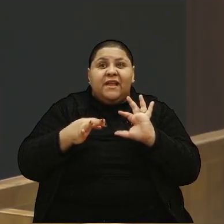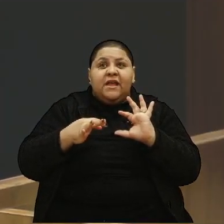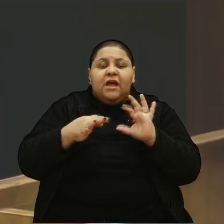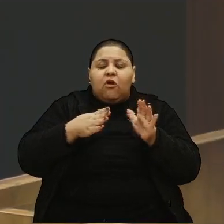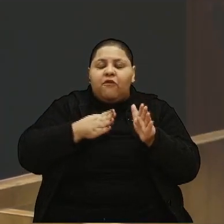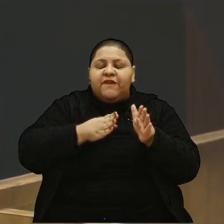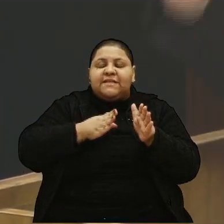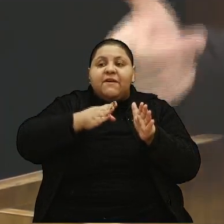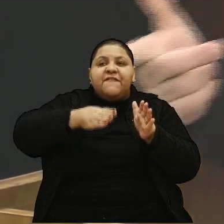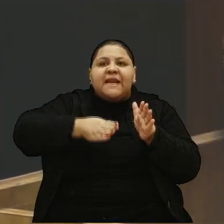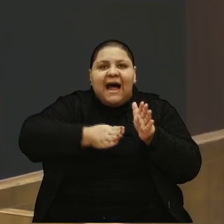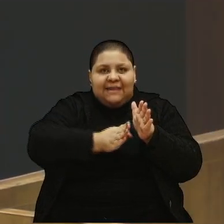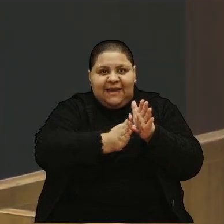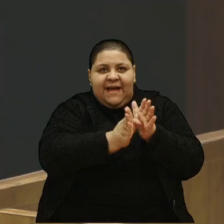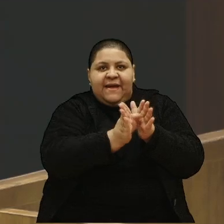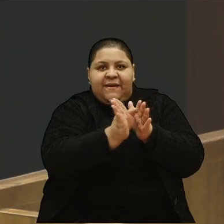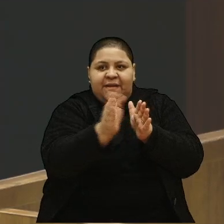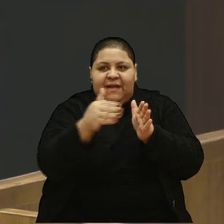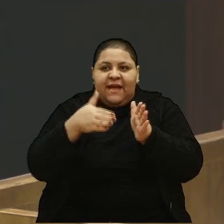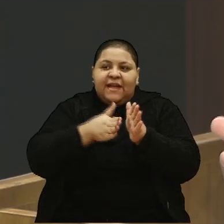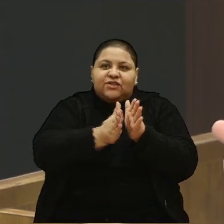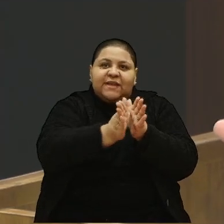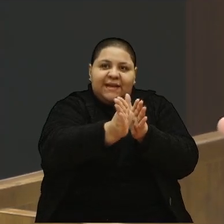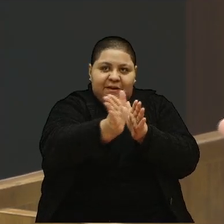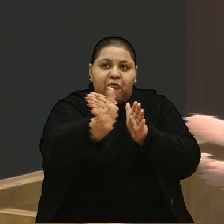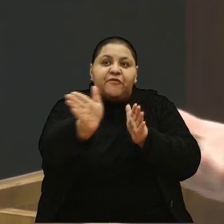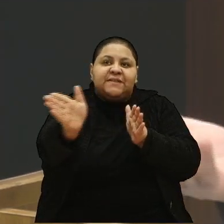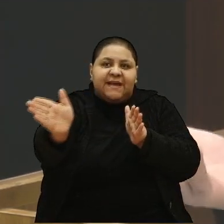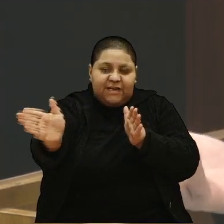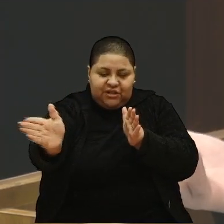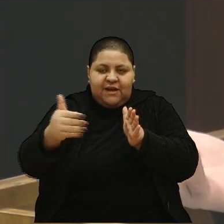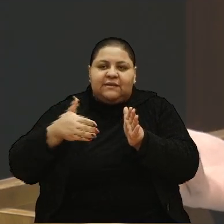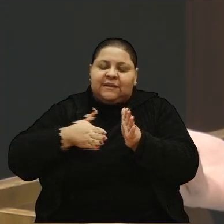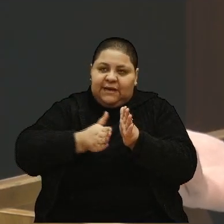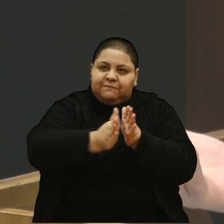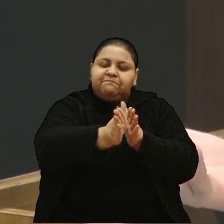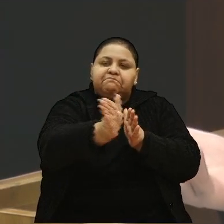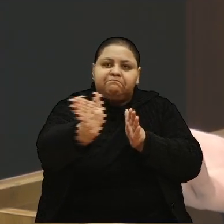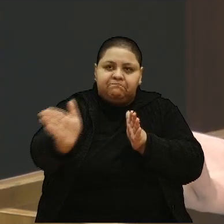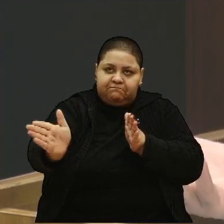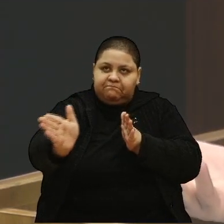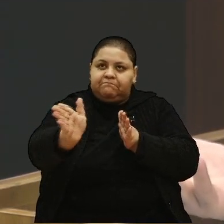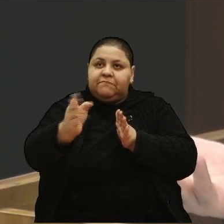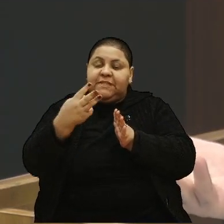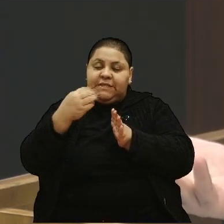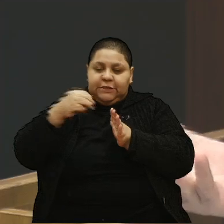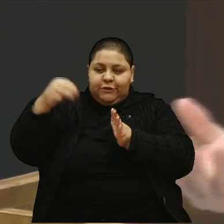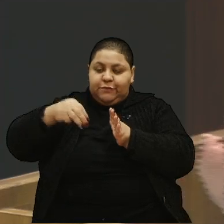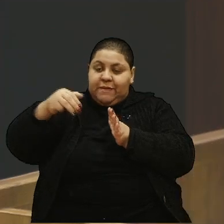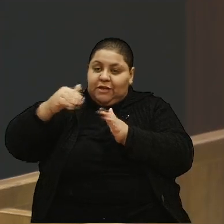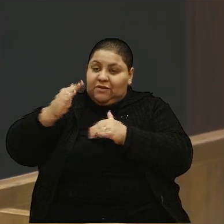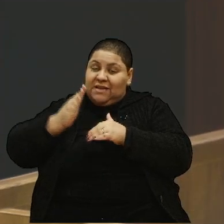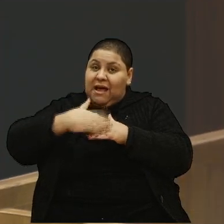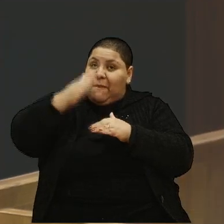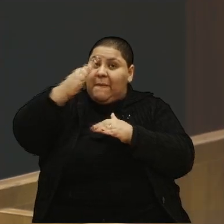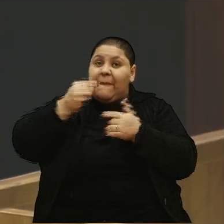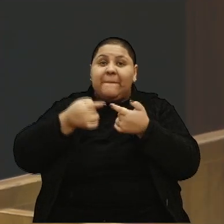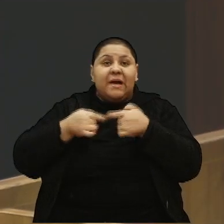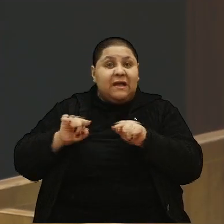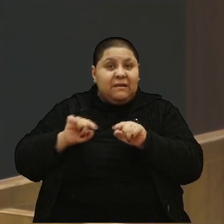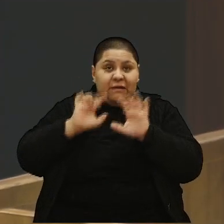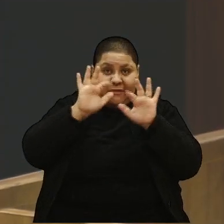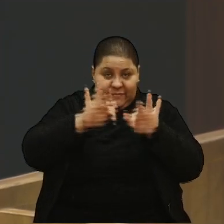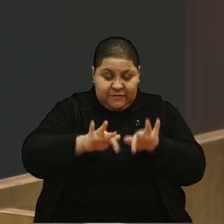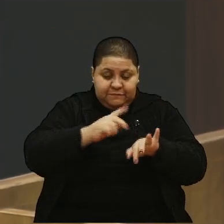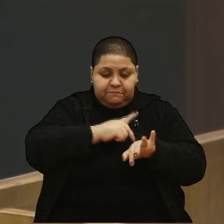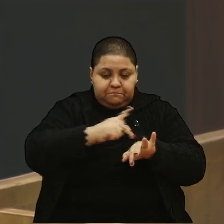o motorista vai ter que andar 200 metros a mais. É óbvio que vai ter que andar 200 metros a mais. Mas, para concluir,